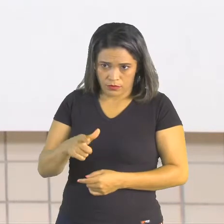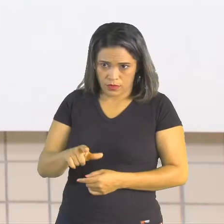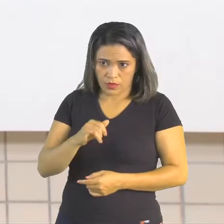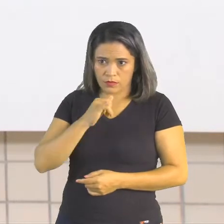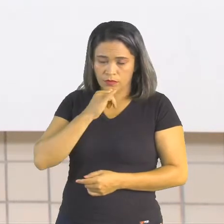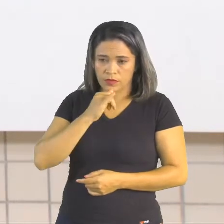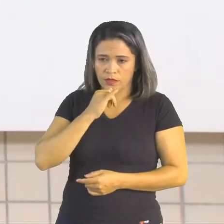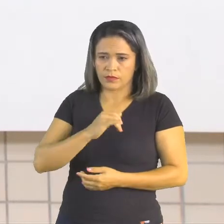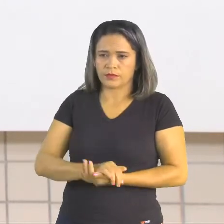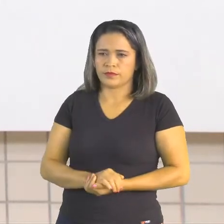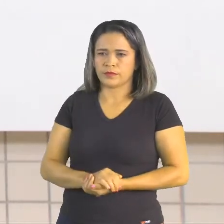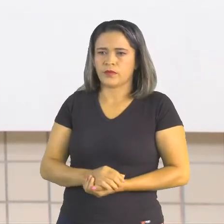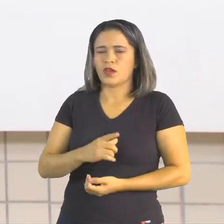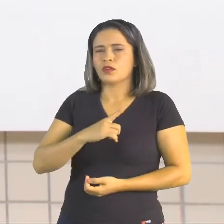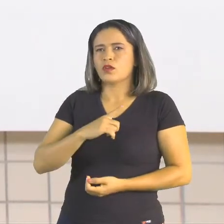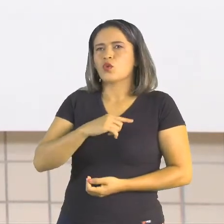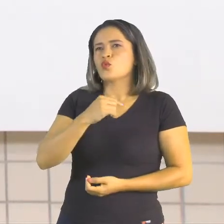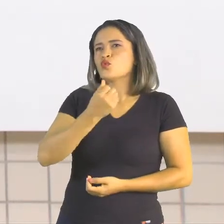exemplo, eu teria o número